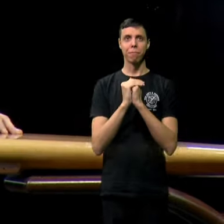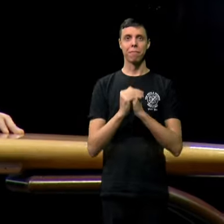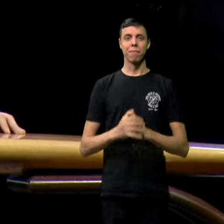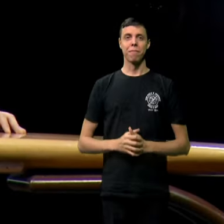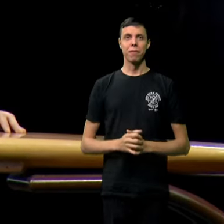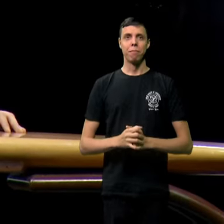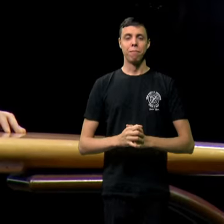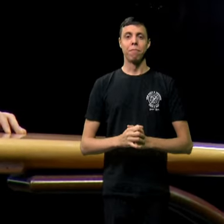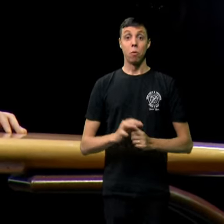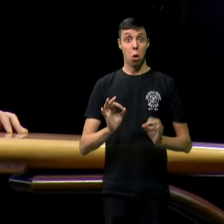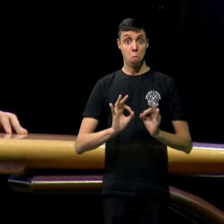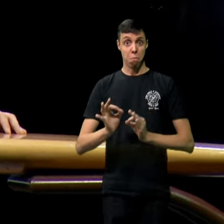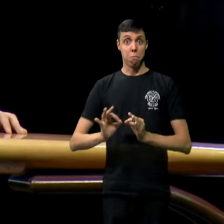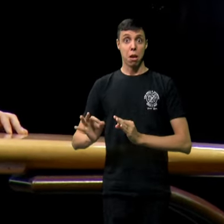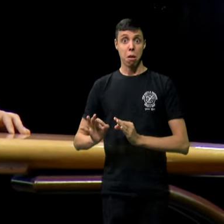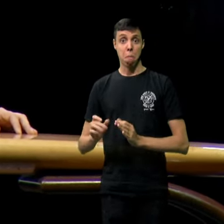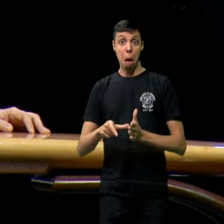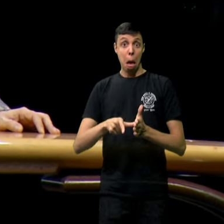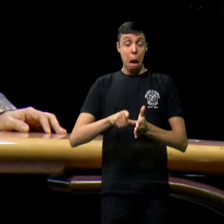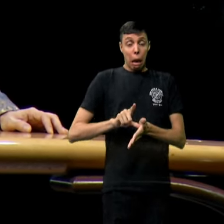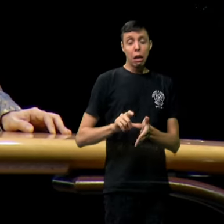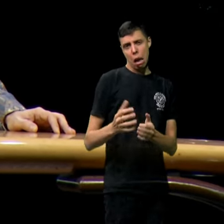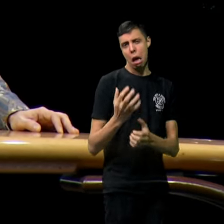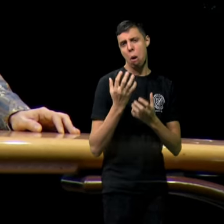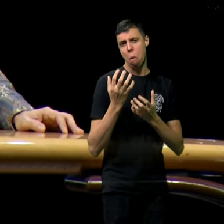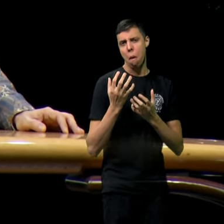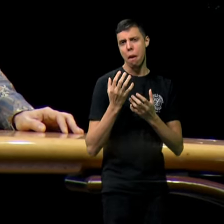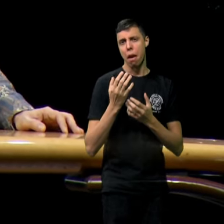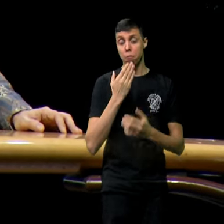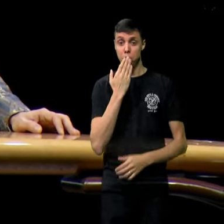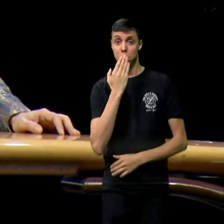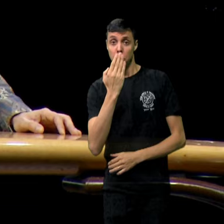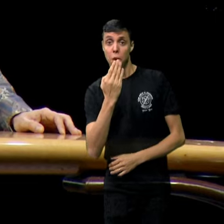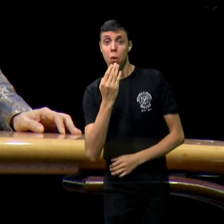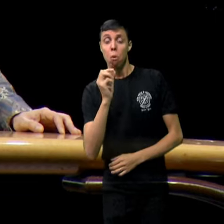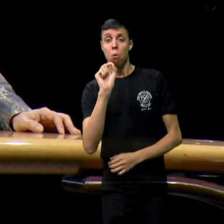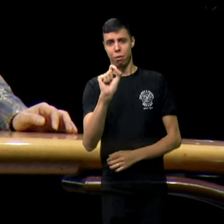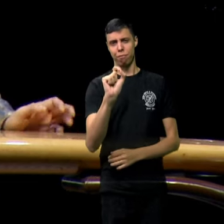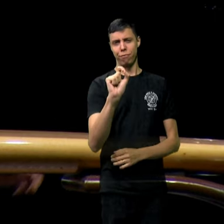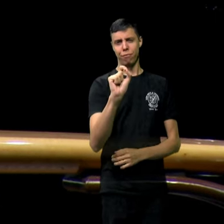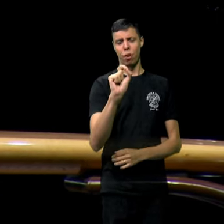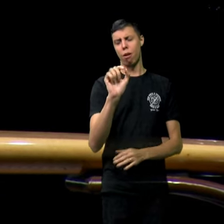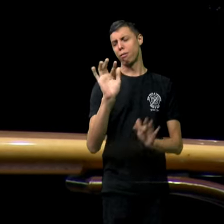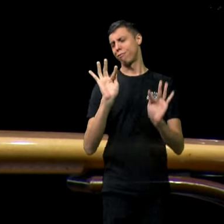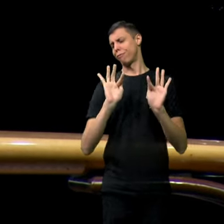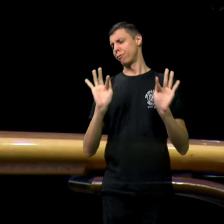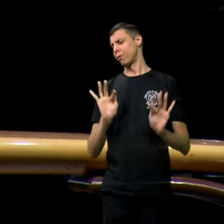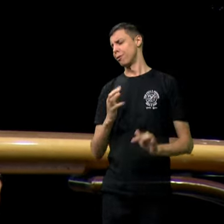vão acertando, quero dizer a vocês que para mim é uma alegria.